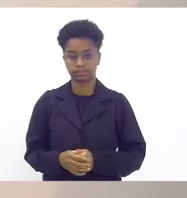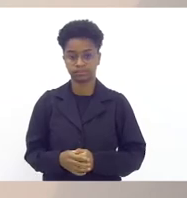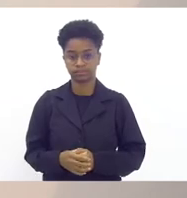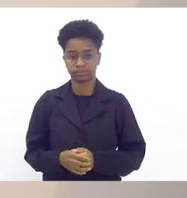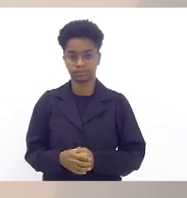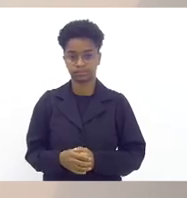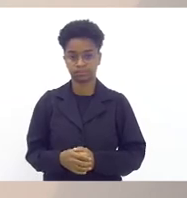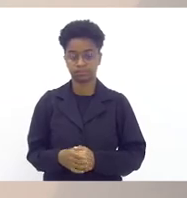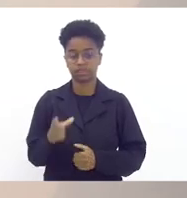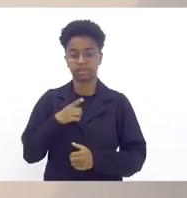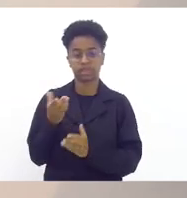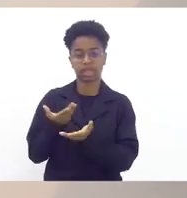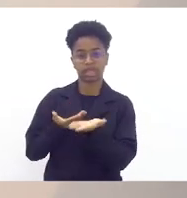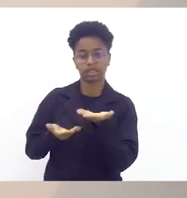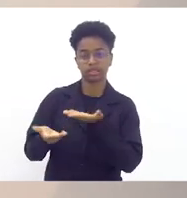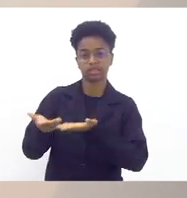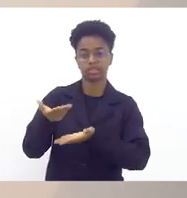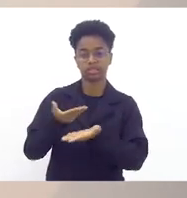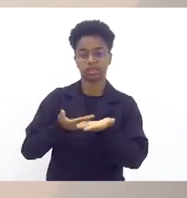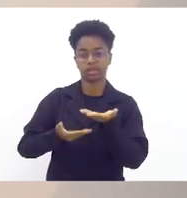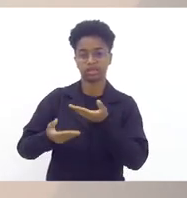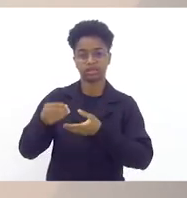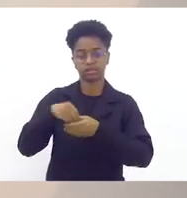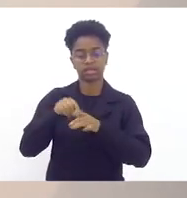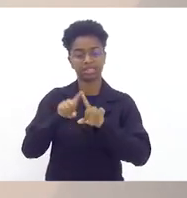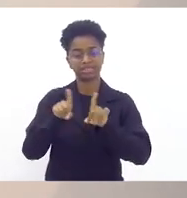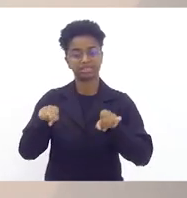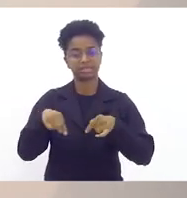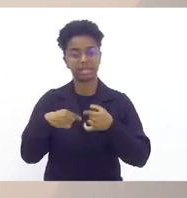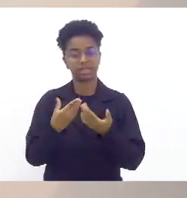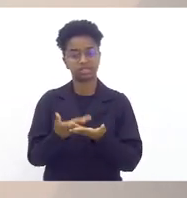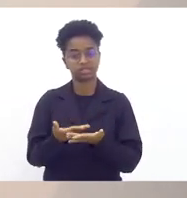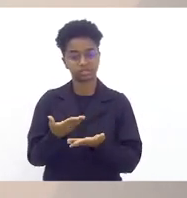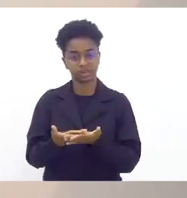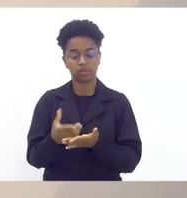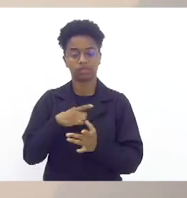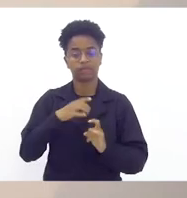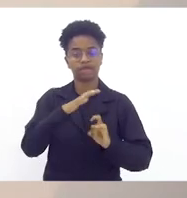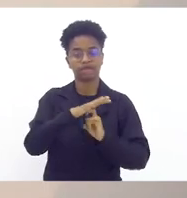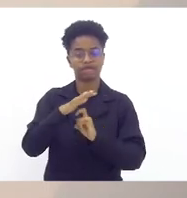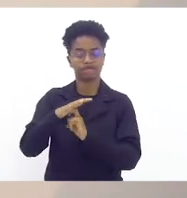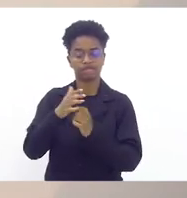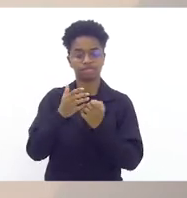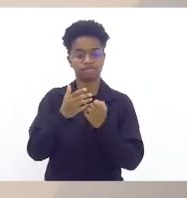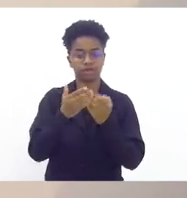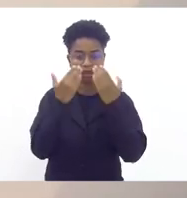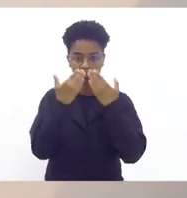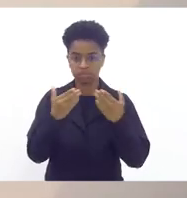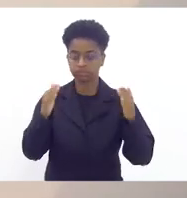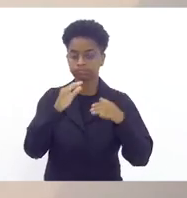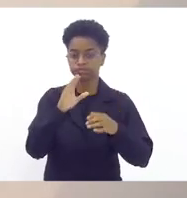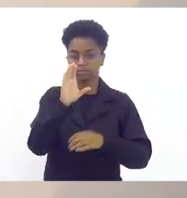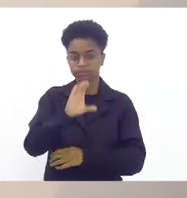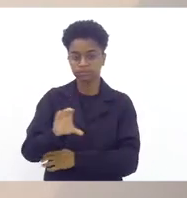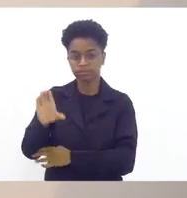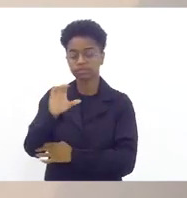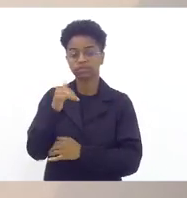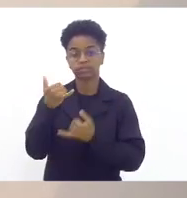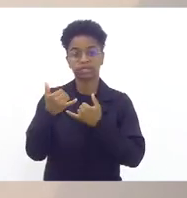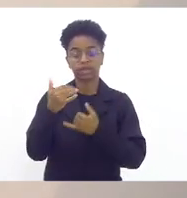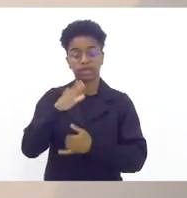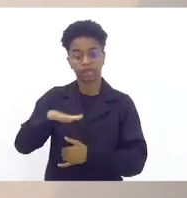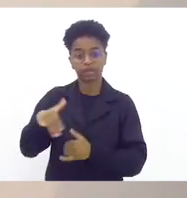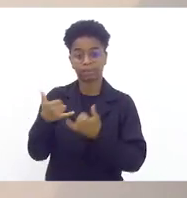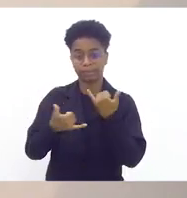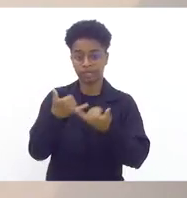Numa interação que eles estão tendo em sala de aula para uma feira de ciências, as crianças estavam brincando de super